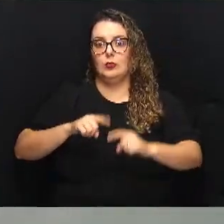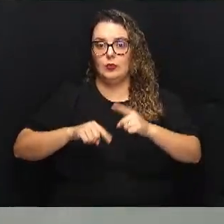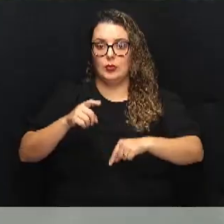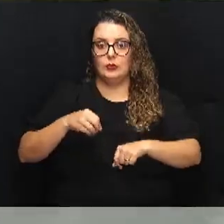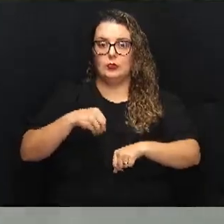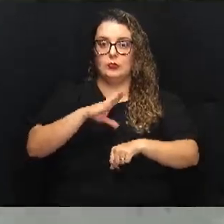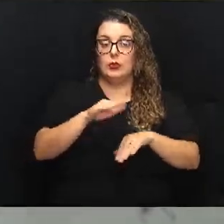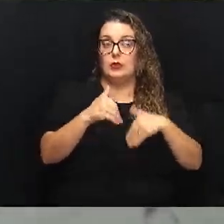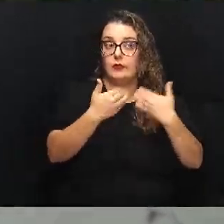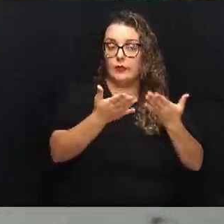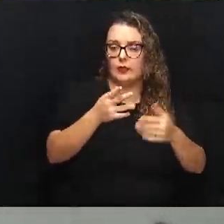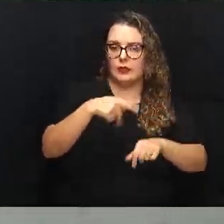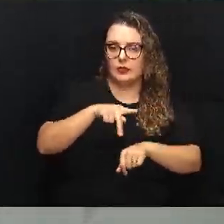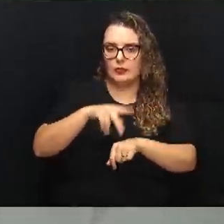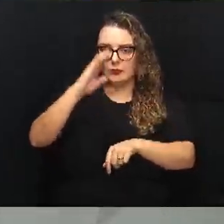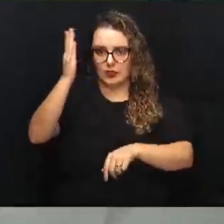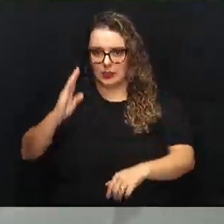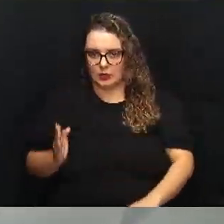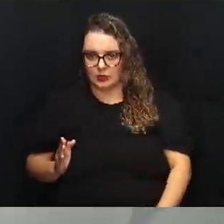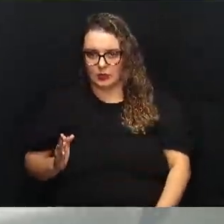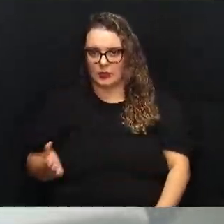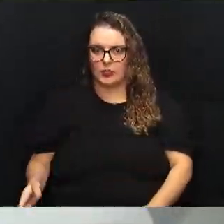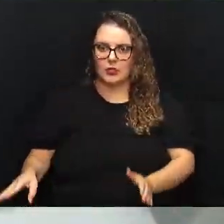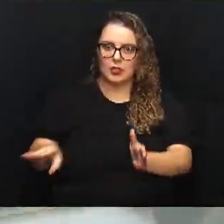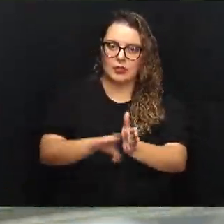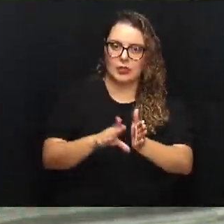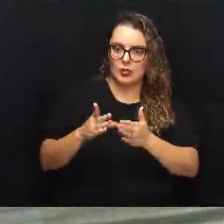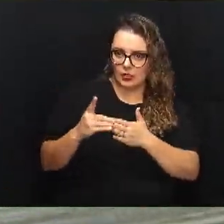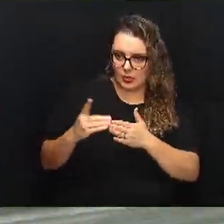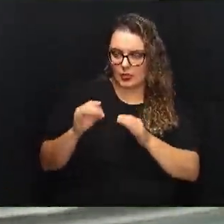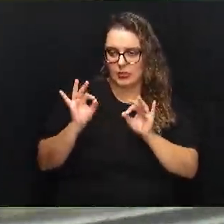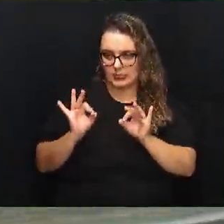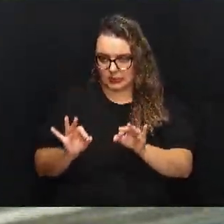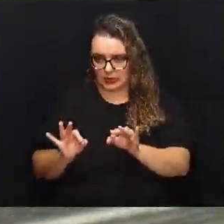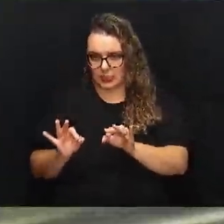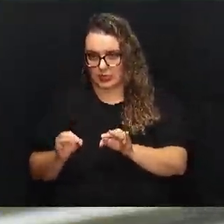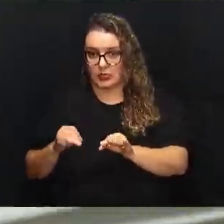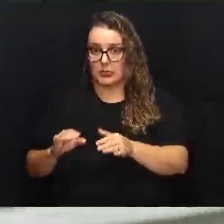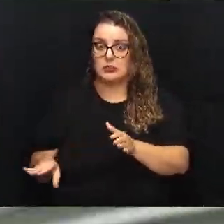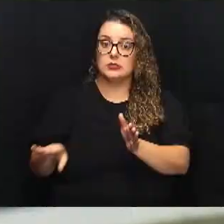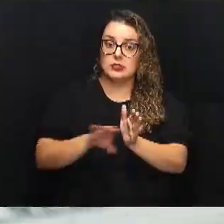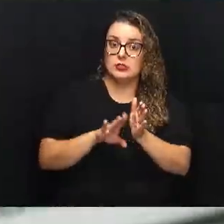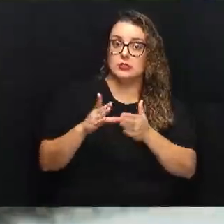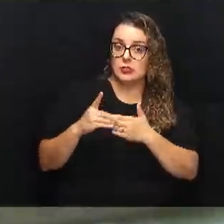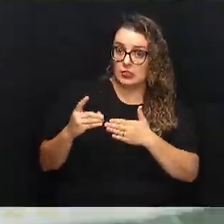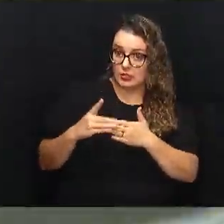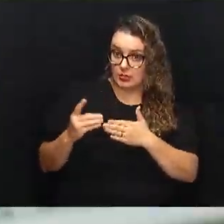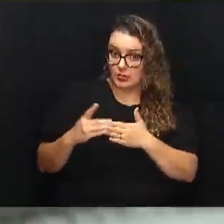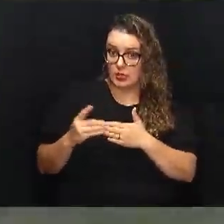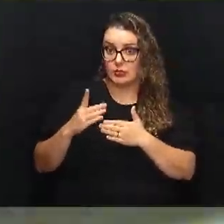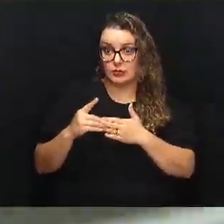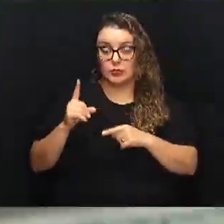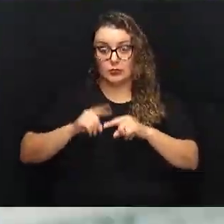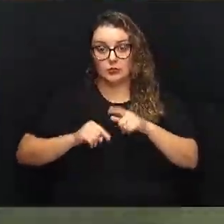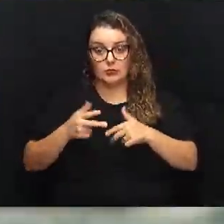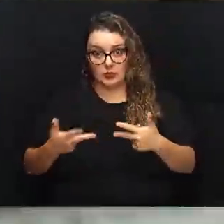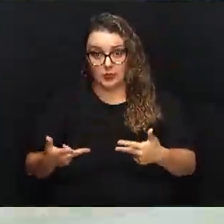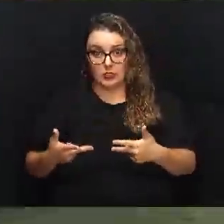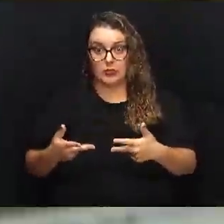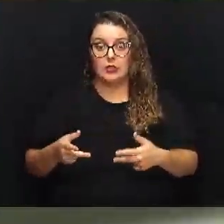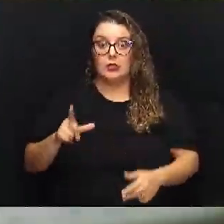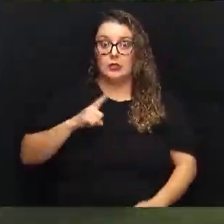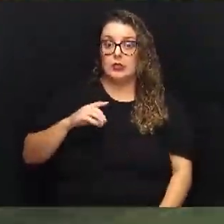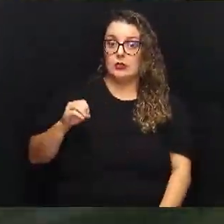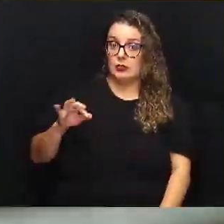fora e aí entram dólares, certo? E se está entrando dólar, o dólar é um produto, tem muita oferta, o